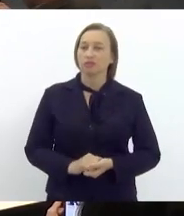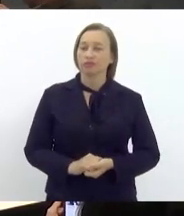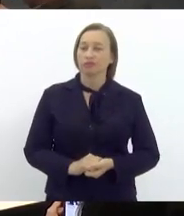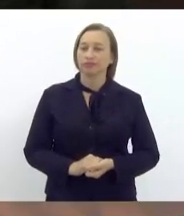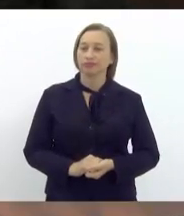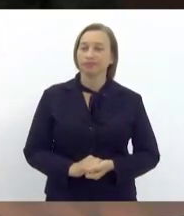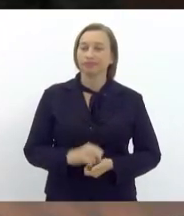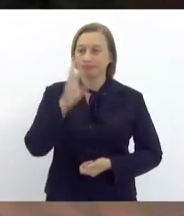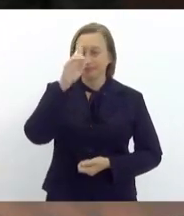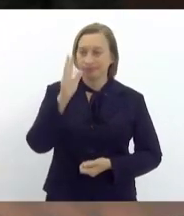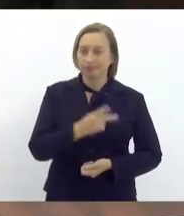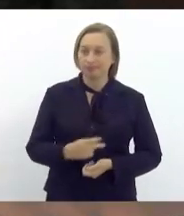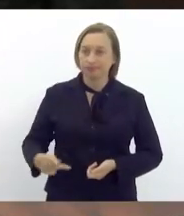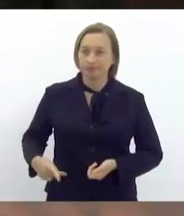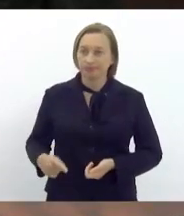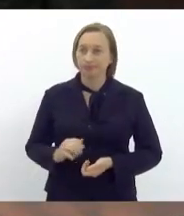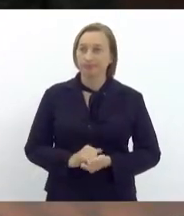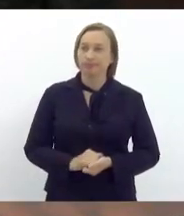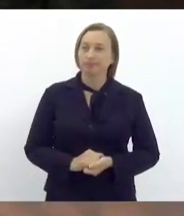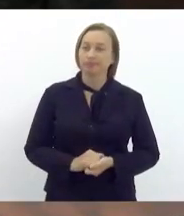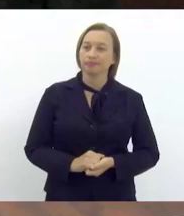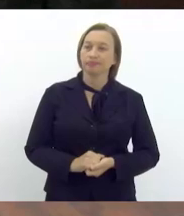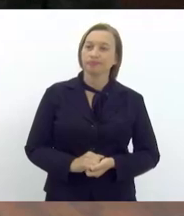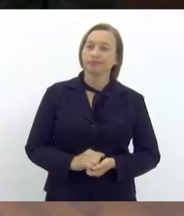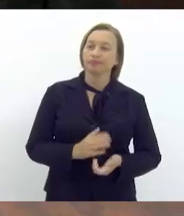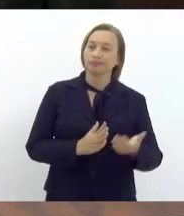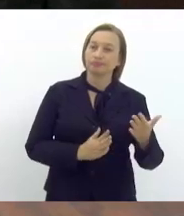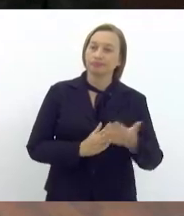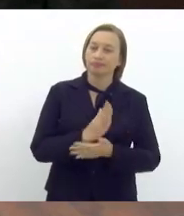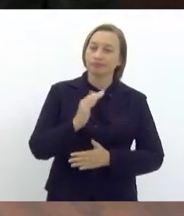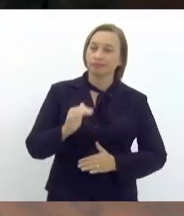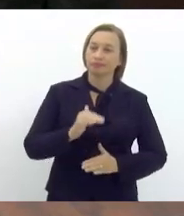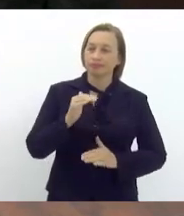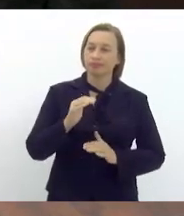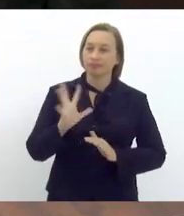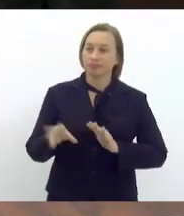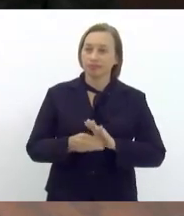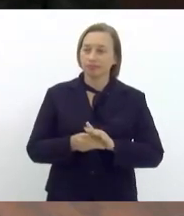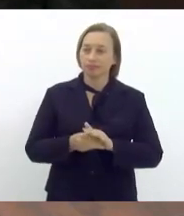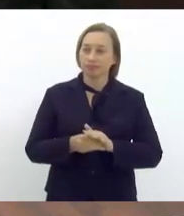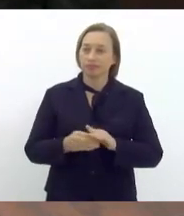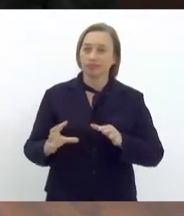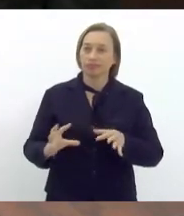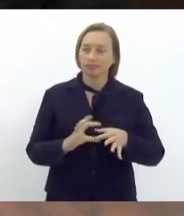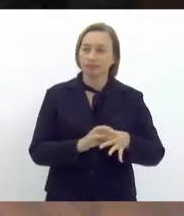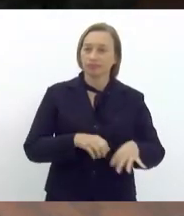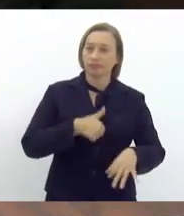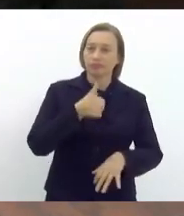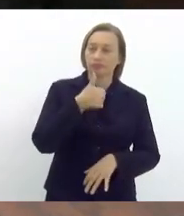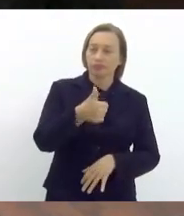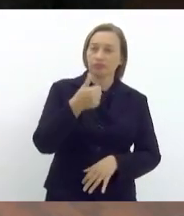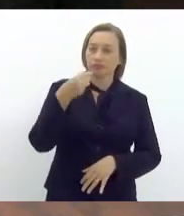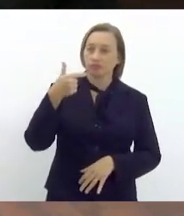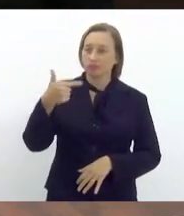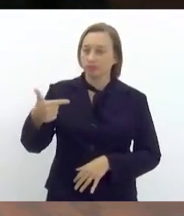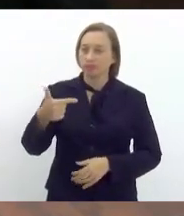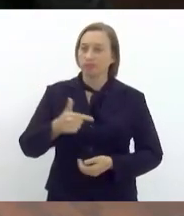senhor presidente parecer é favorável com subemenda aglutinativa as emendas números 1 e 2